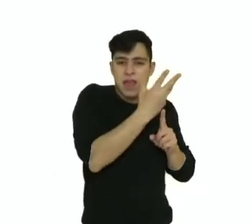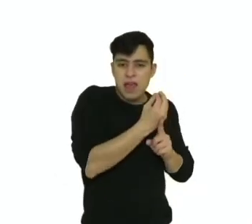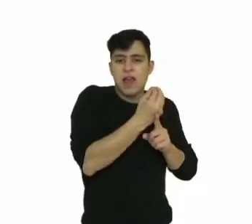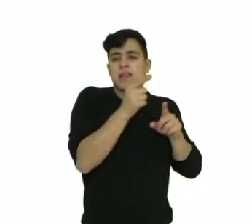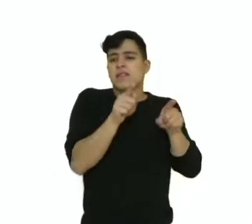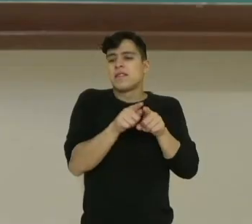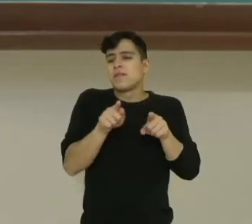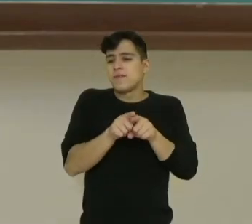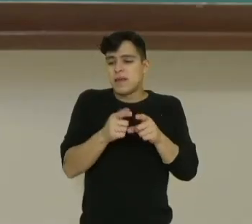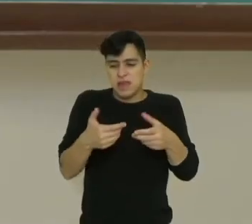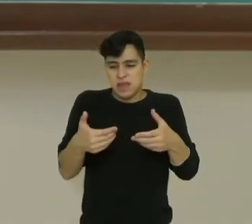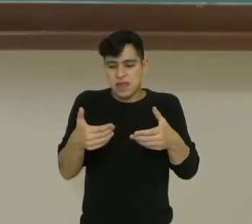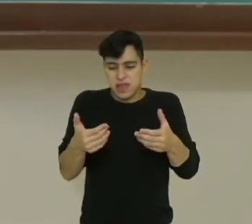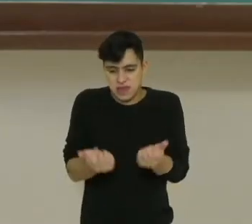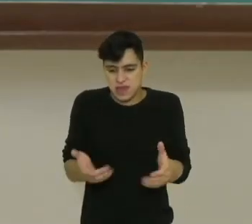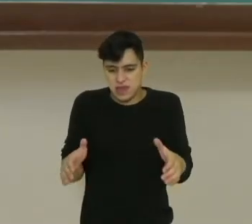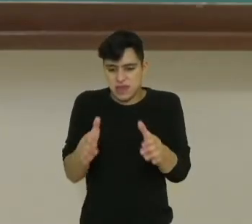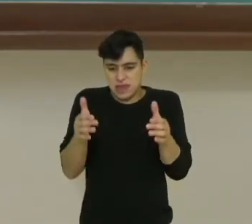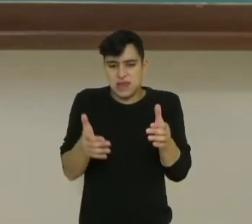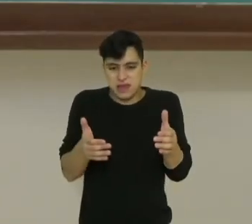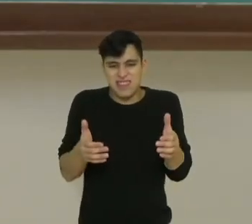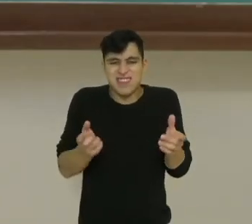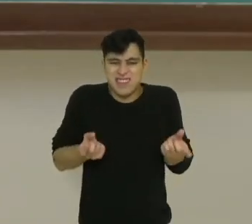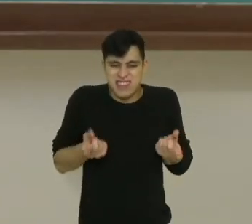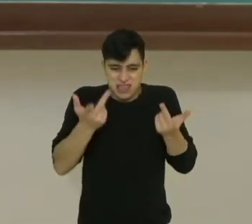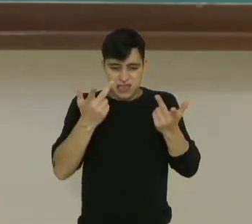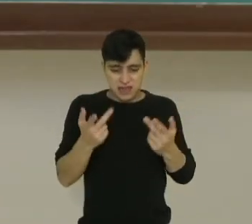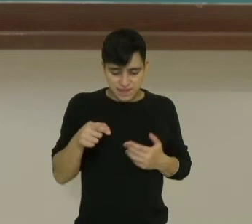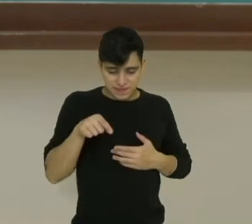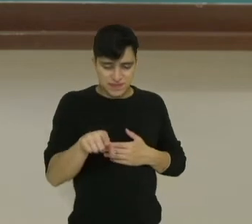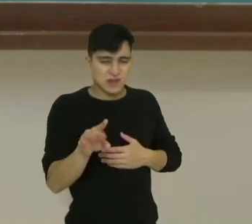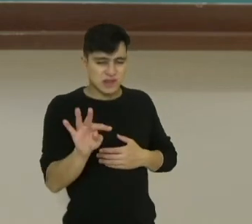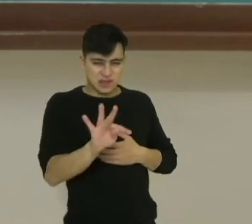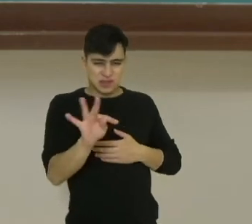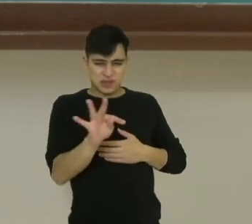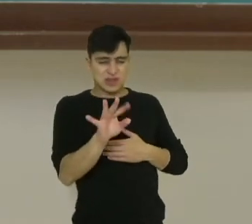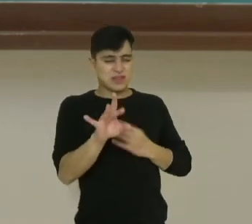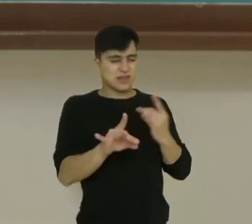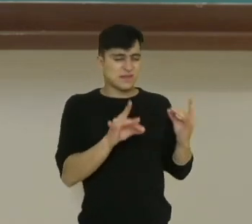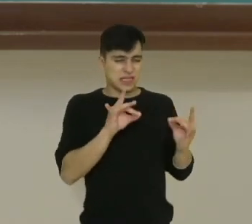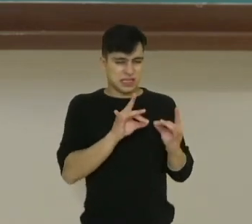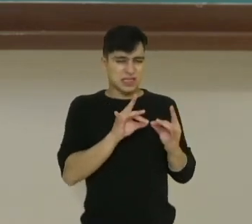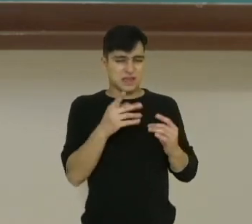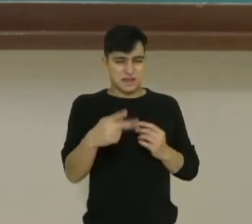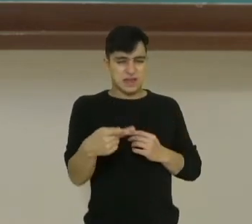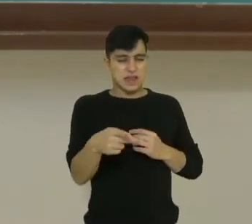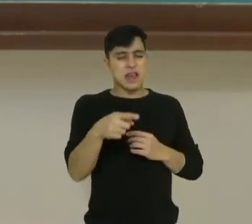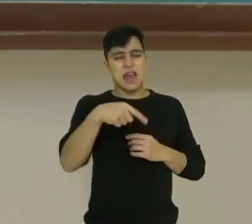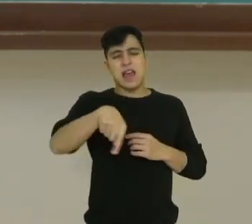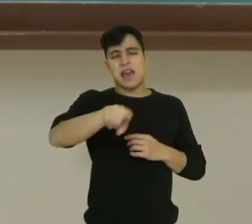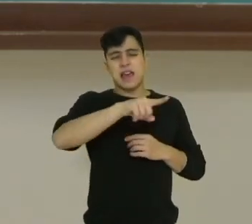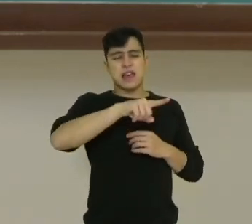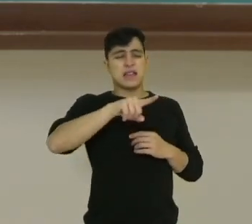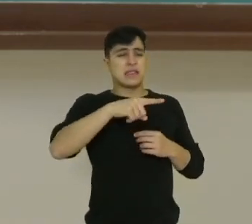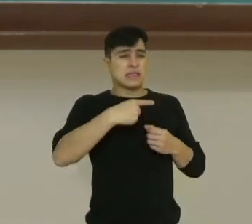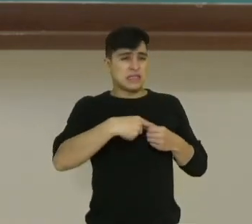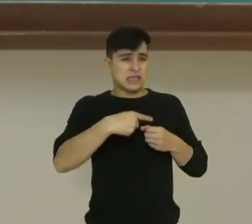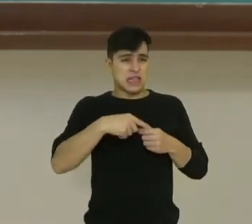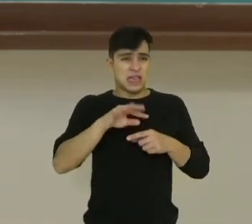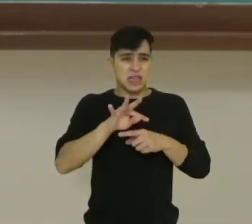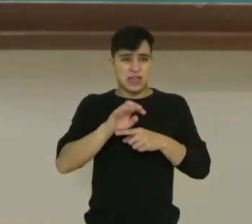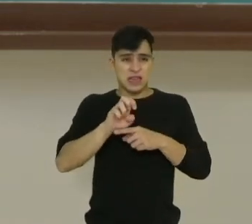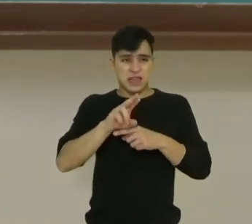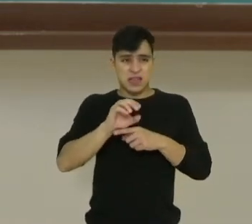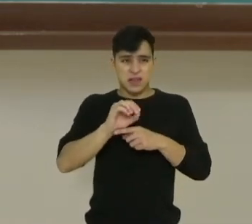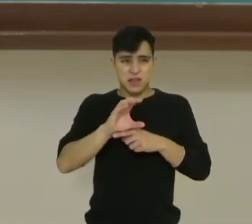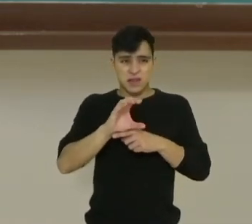eram cidades bastante, a cidade de Tenochtitlan especificamente, era uma cidade bastante populosa, com